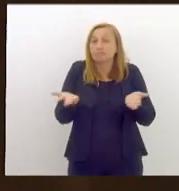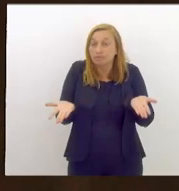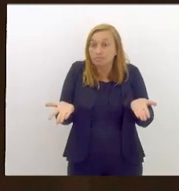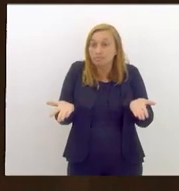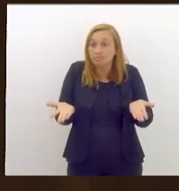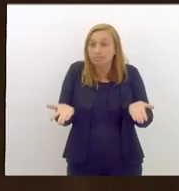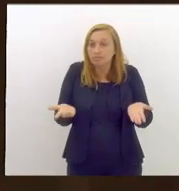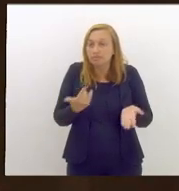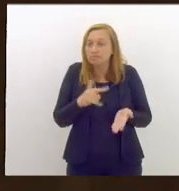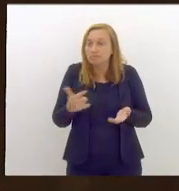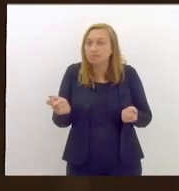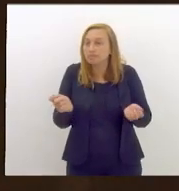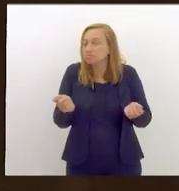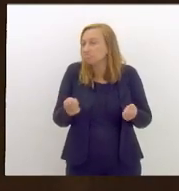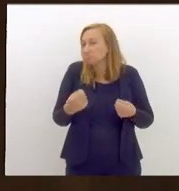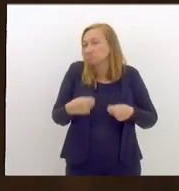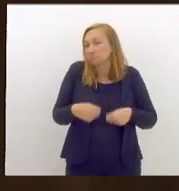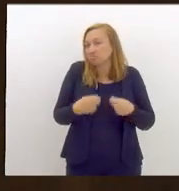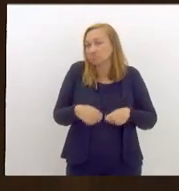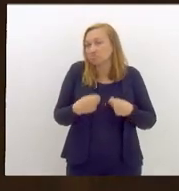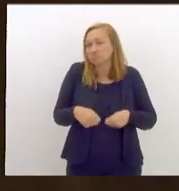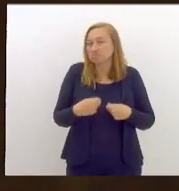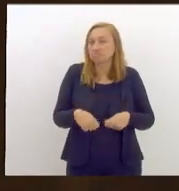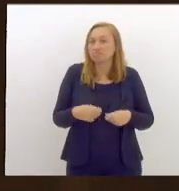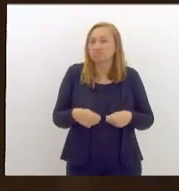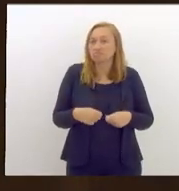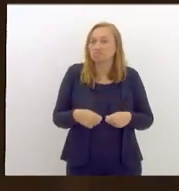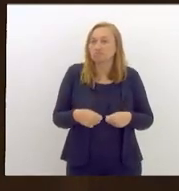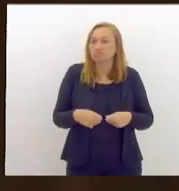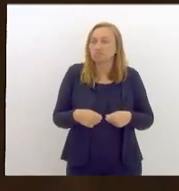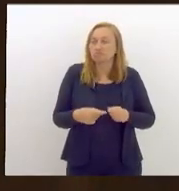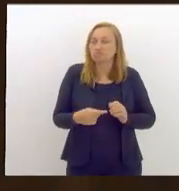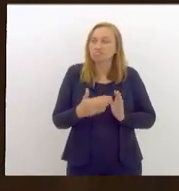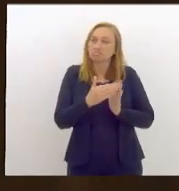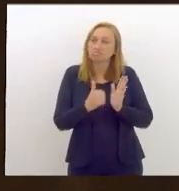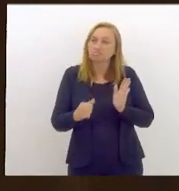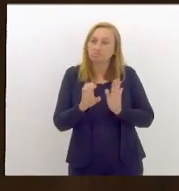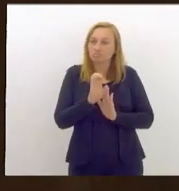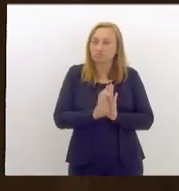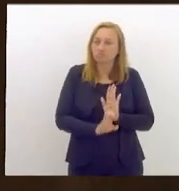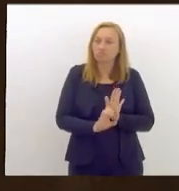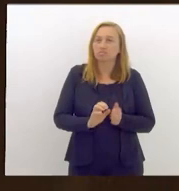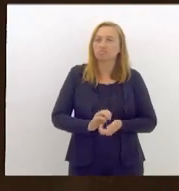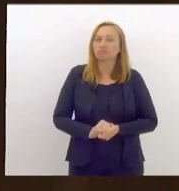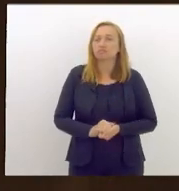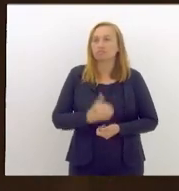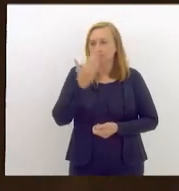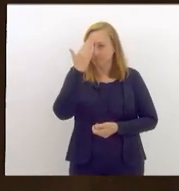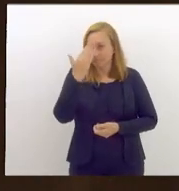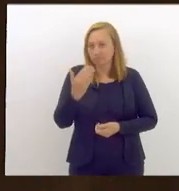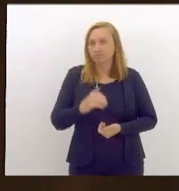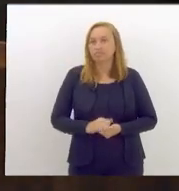não há necessidade de explicitar estou retirando as emendas obrigado